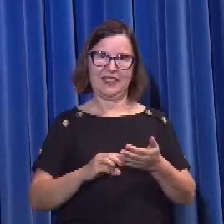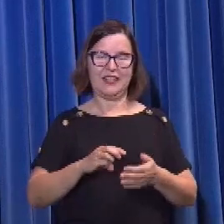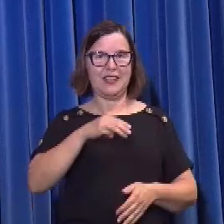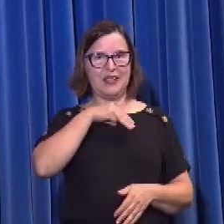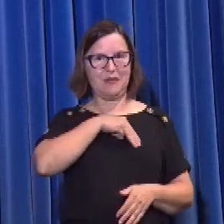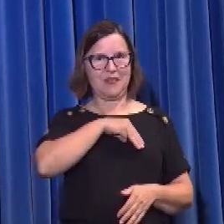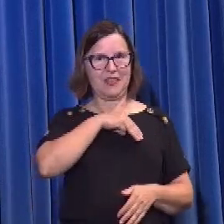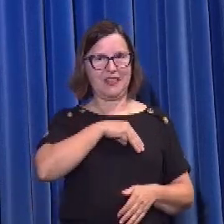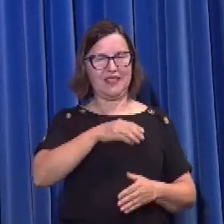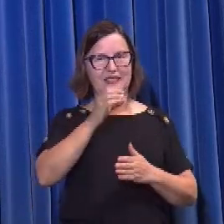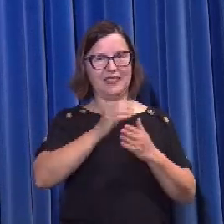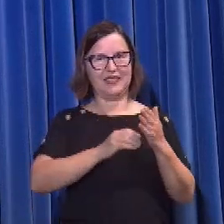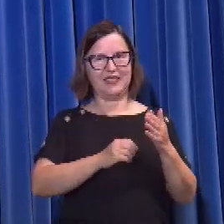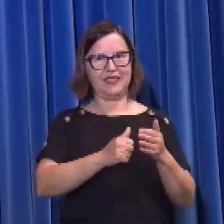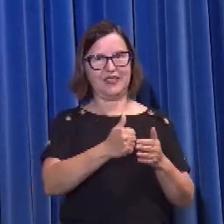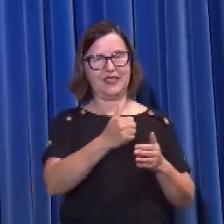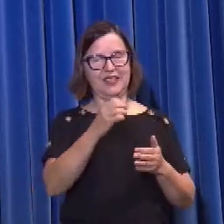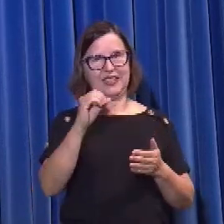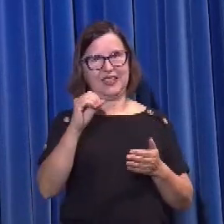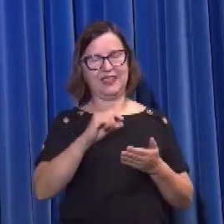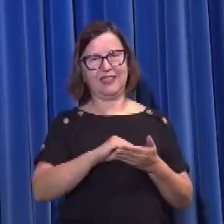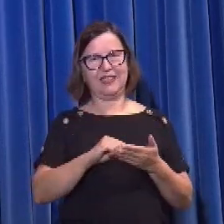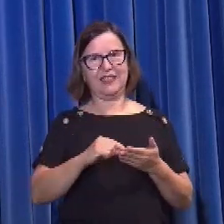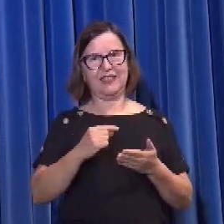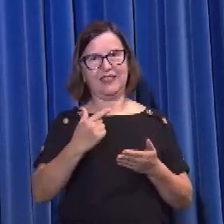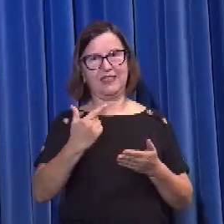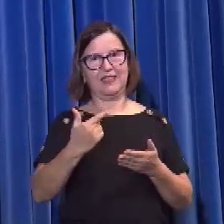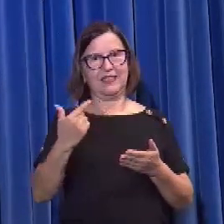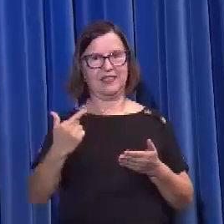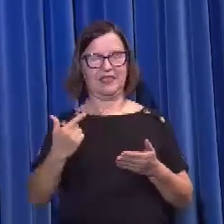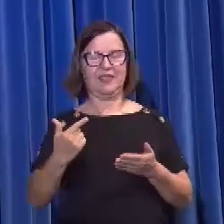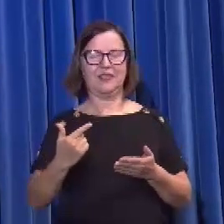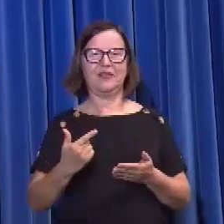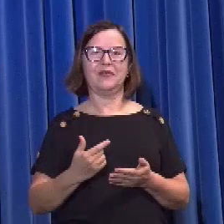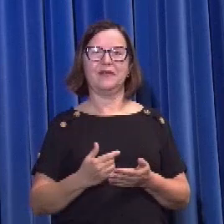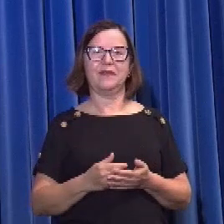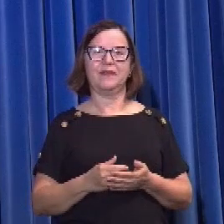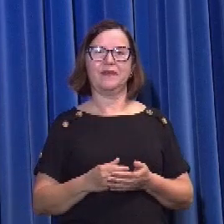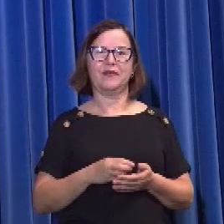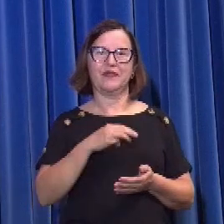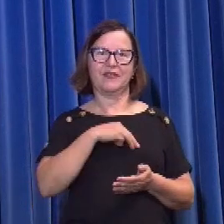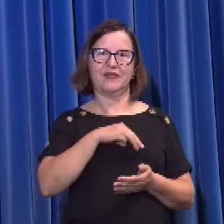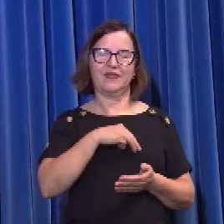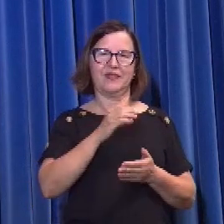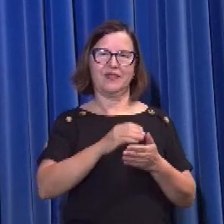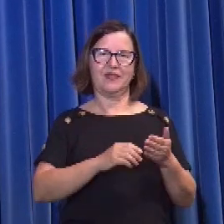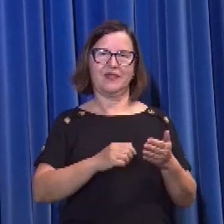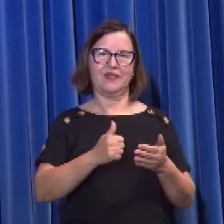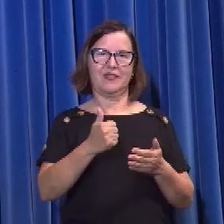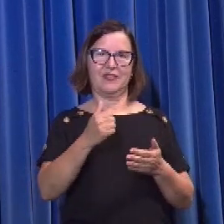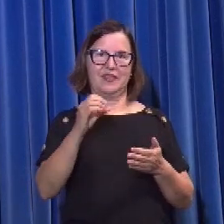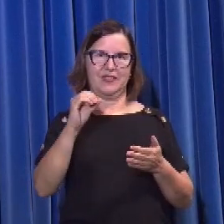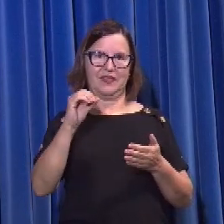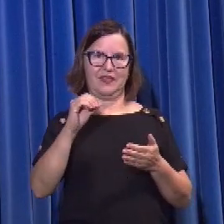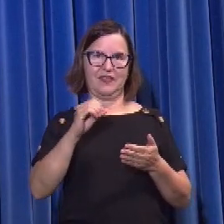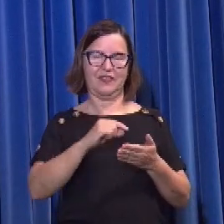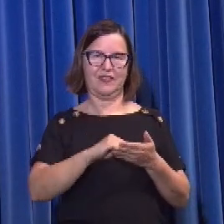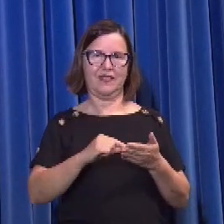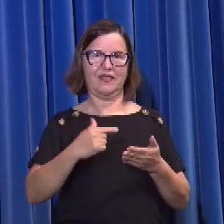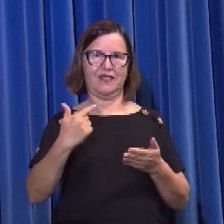no capítulo 10, versículo 22. Mateus 10,